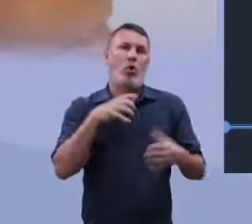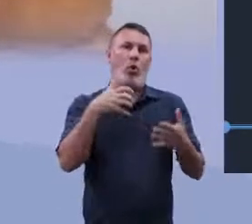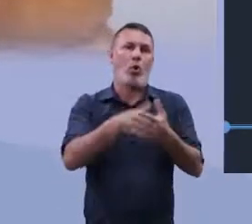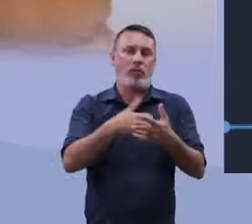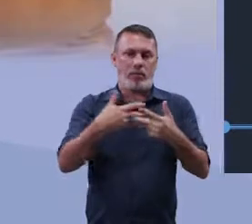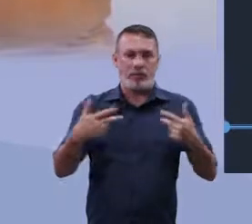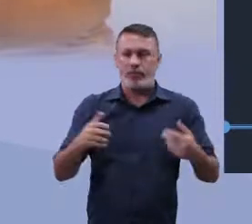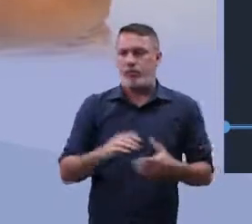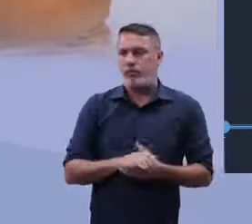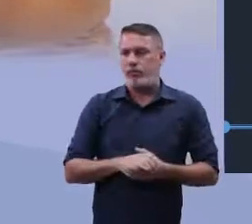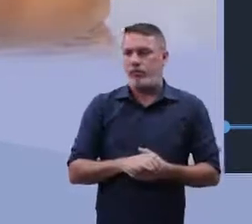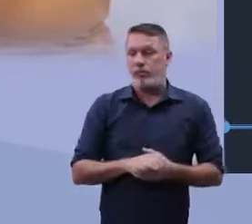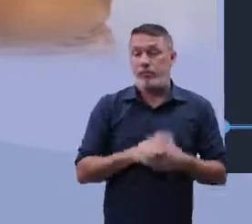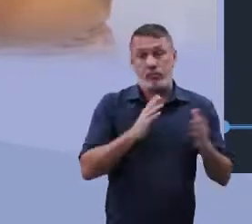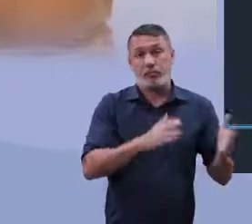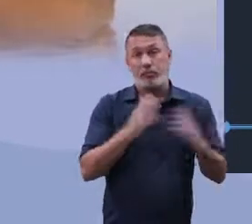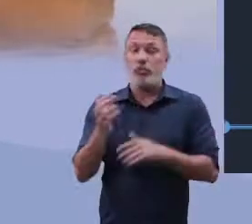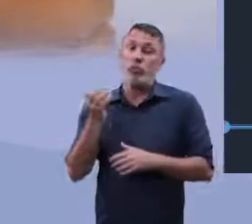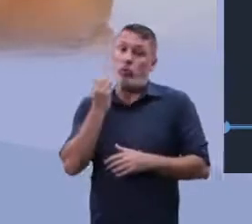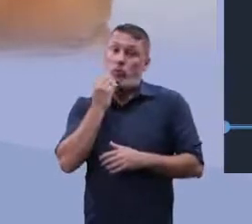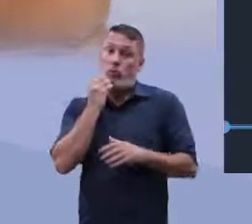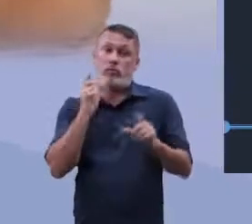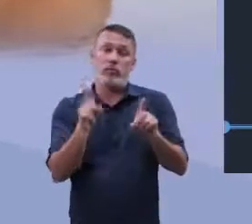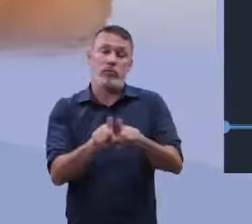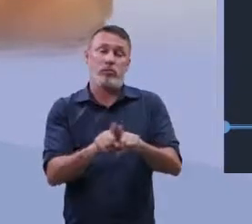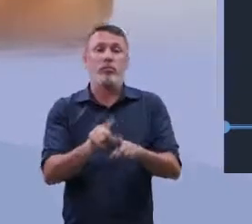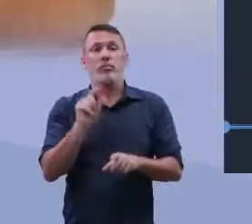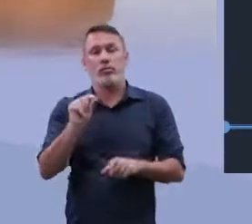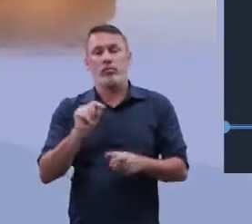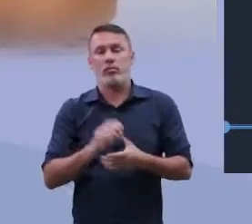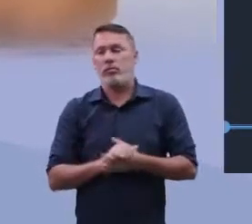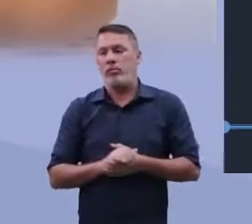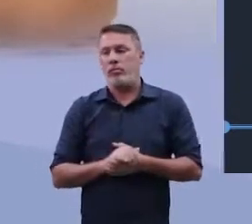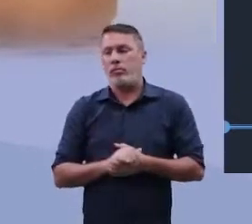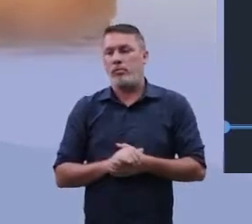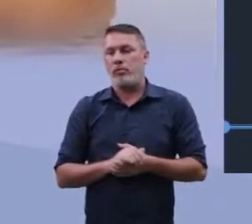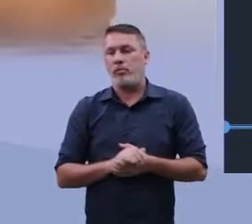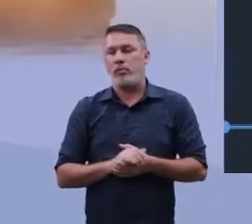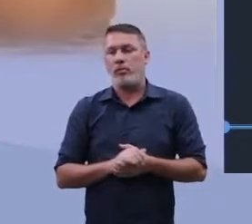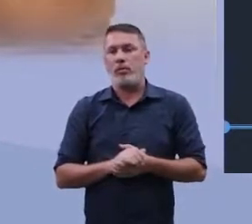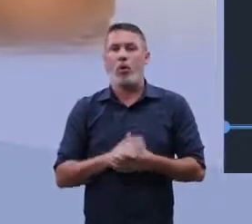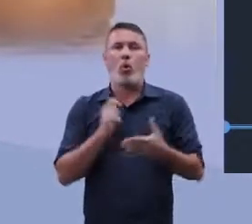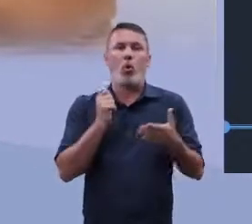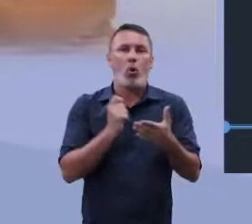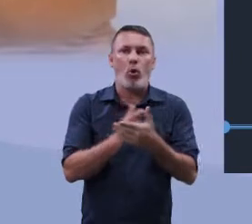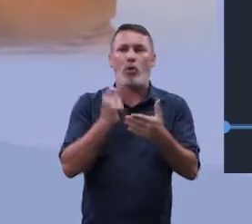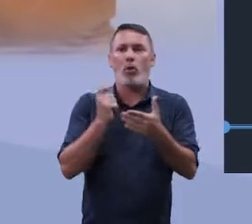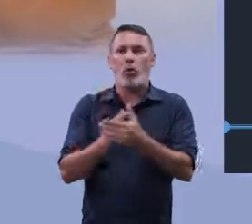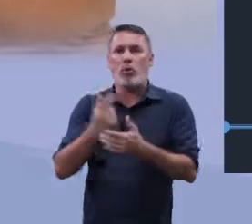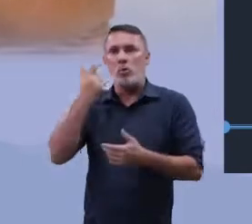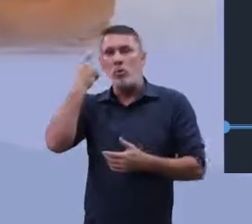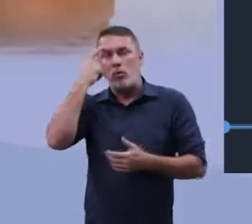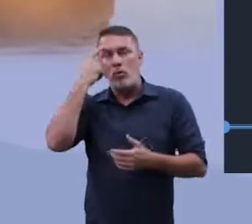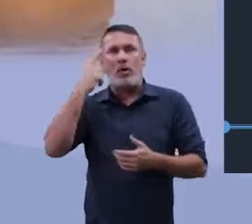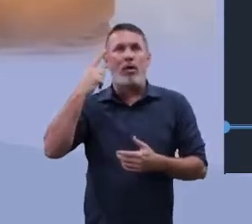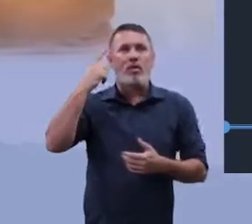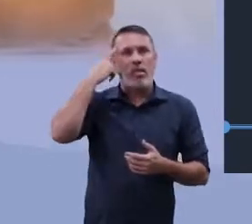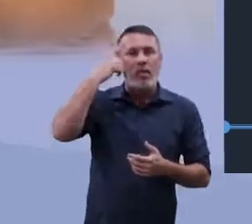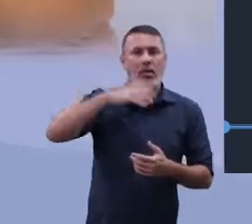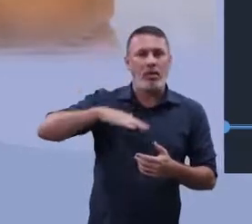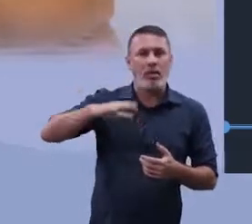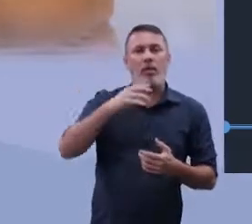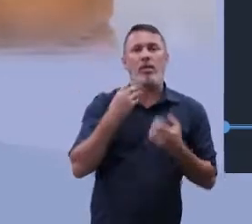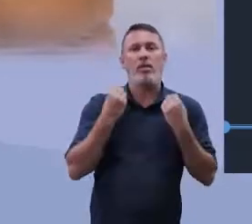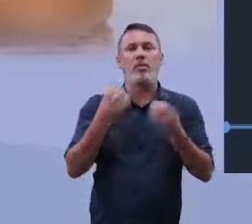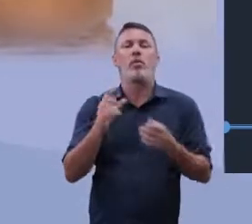desejo de compra. Obviamente que nós entendemos que quando eu falo em consumismo, quando eu falo nessa